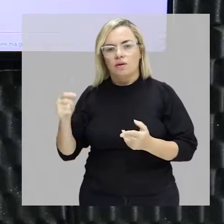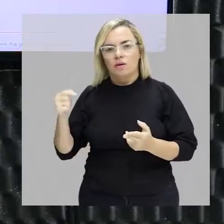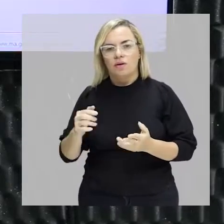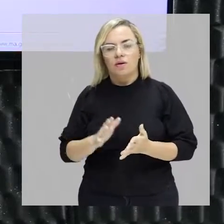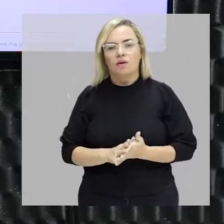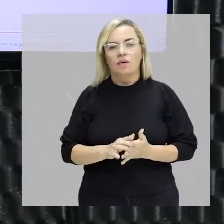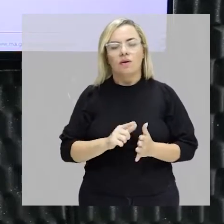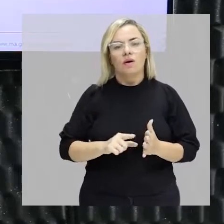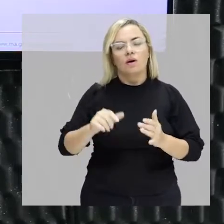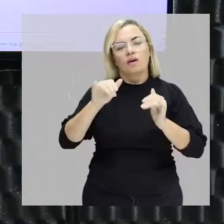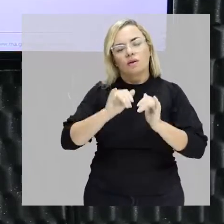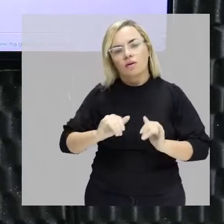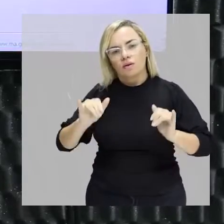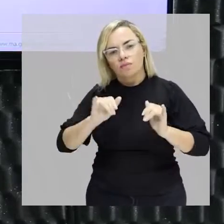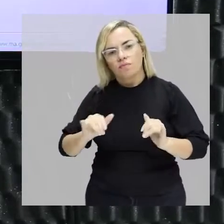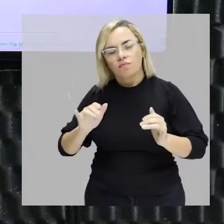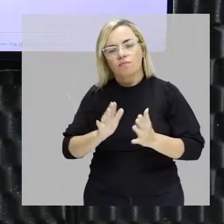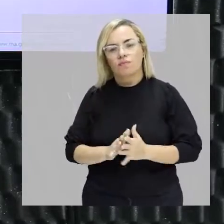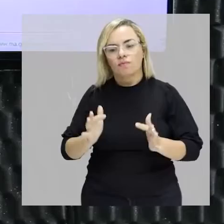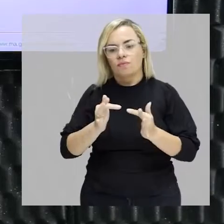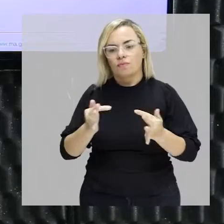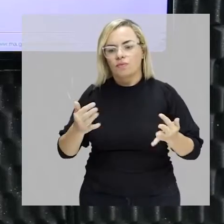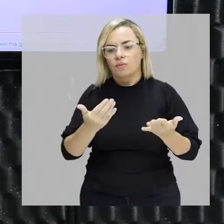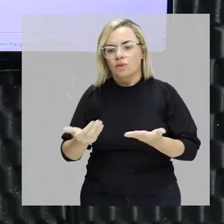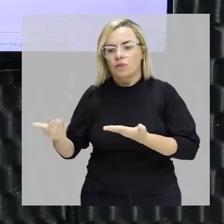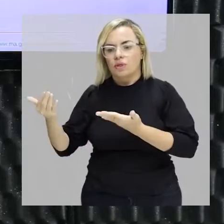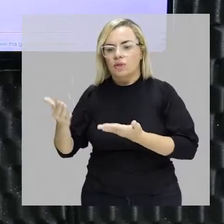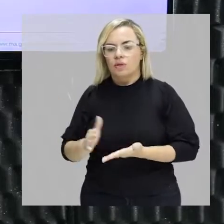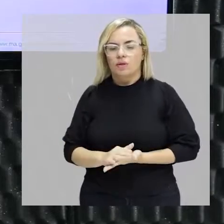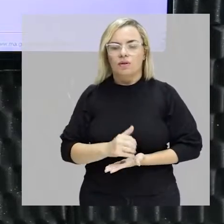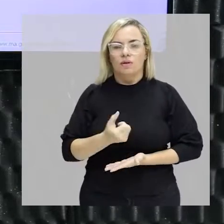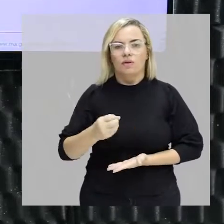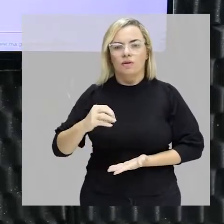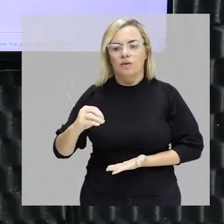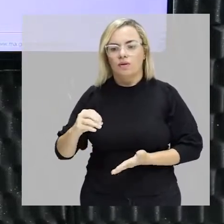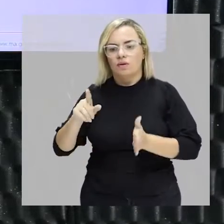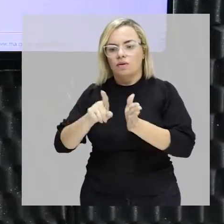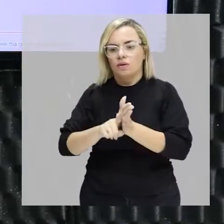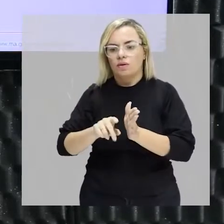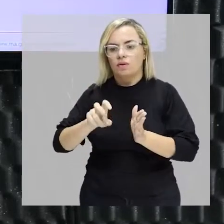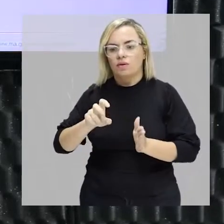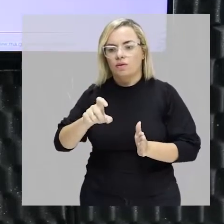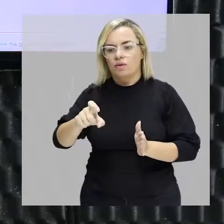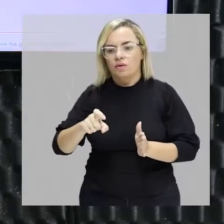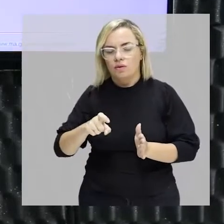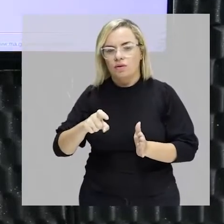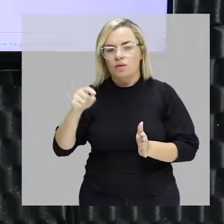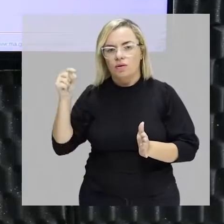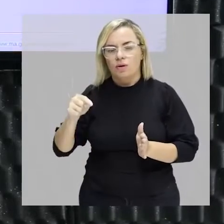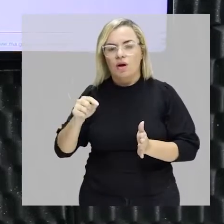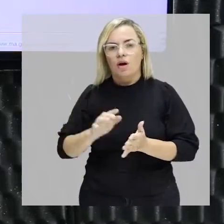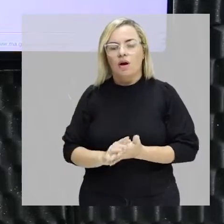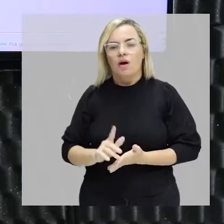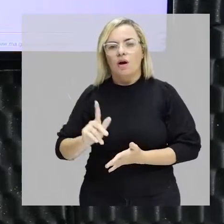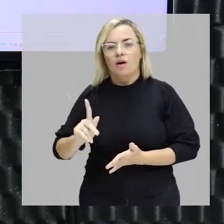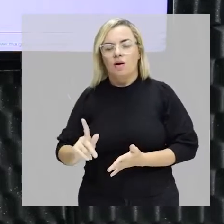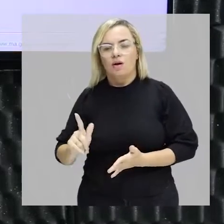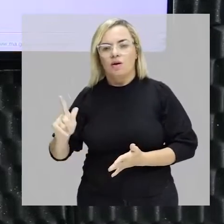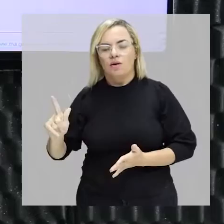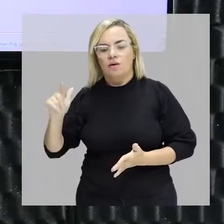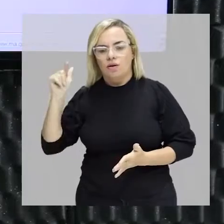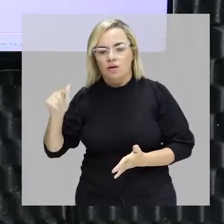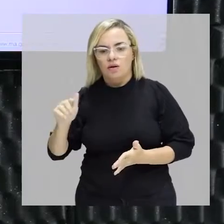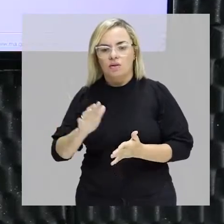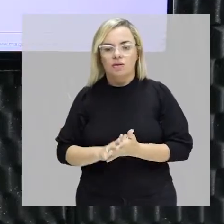aquela função, que é dada por 180 menos 5x, justamente ao peso, já que